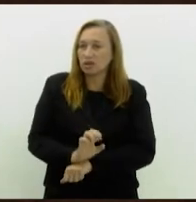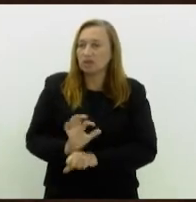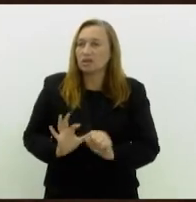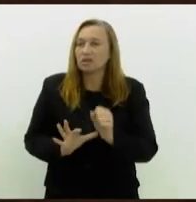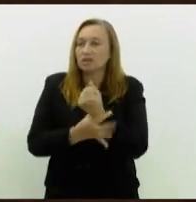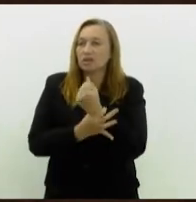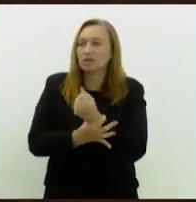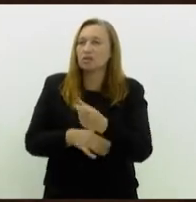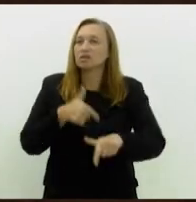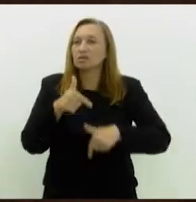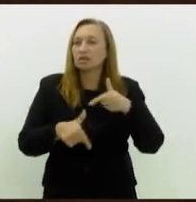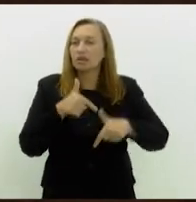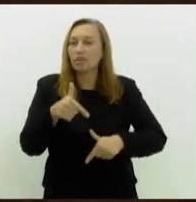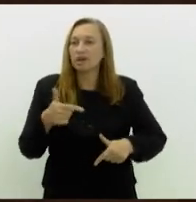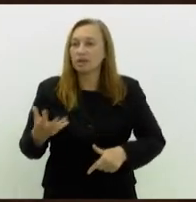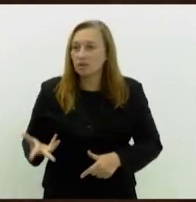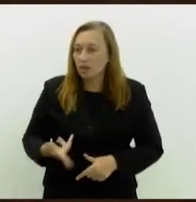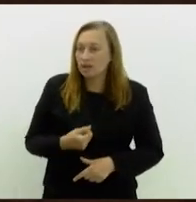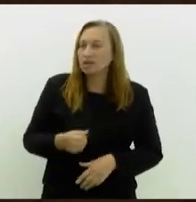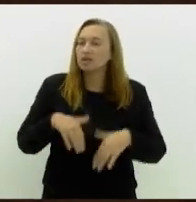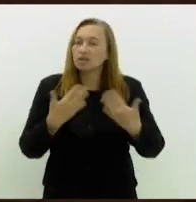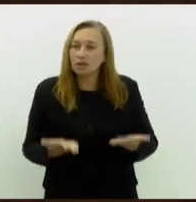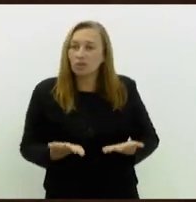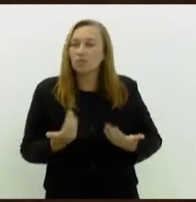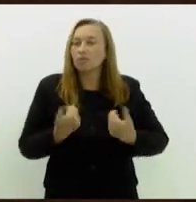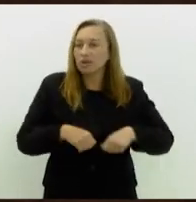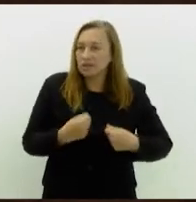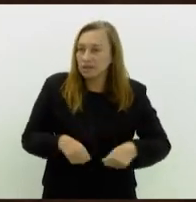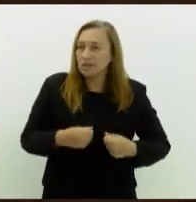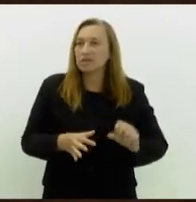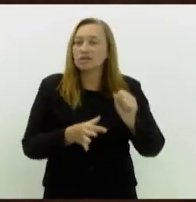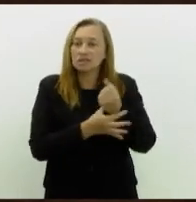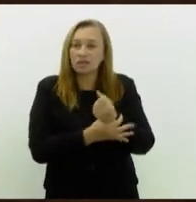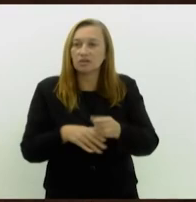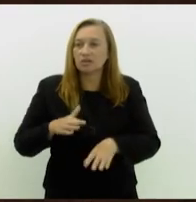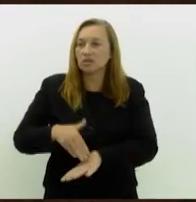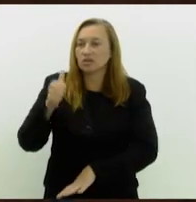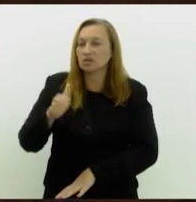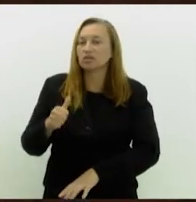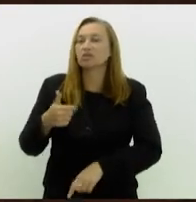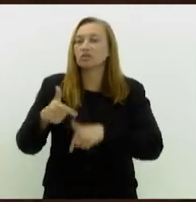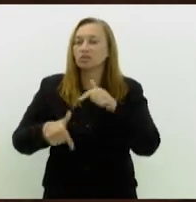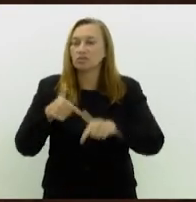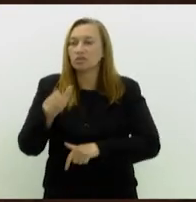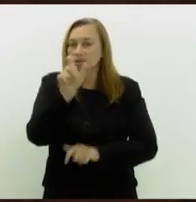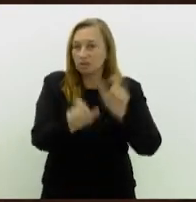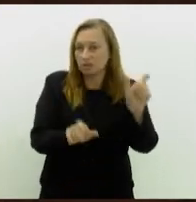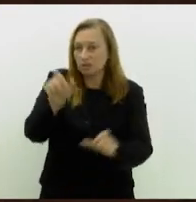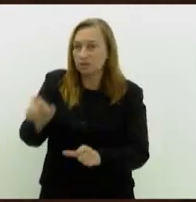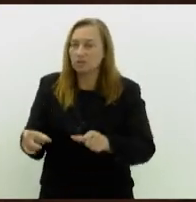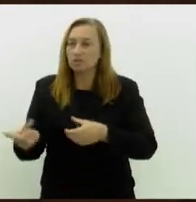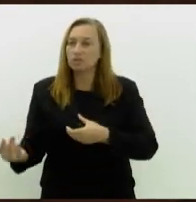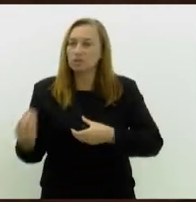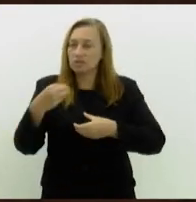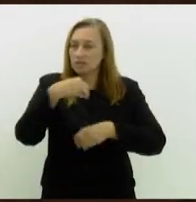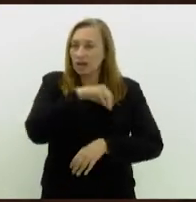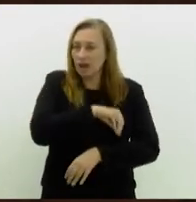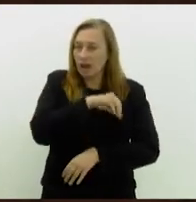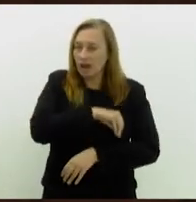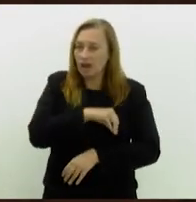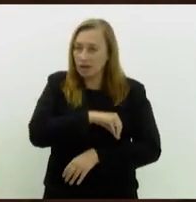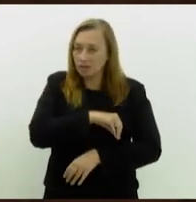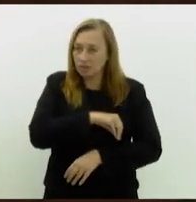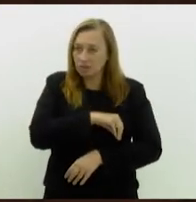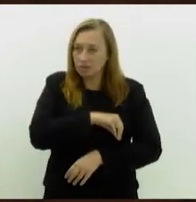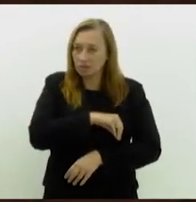serviço público de qualidade então a gente precisa garantir a dignidade trabalhista deles com recomposição salarial mas sem